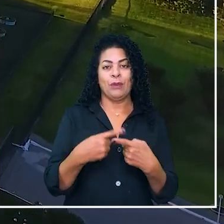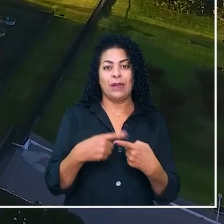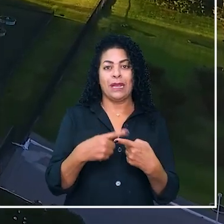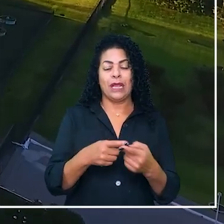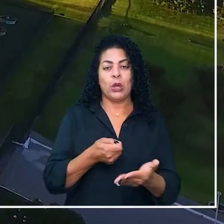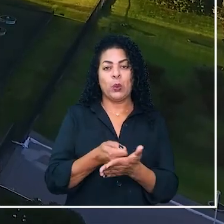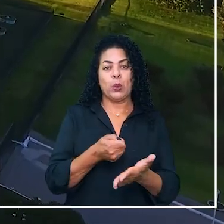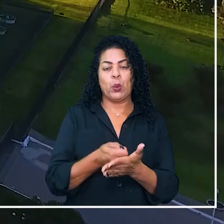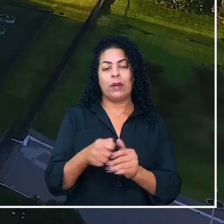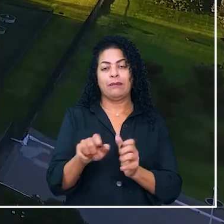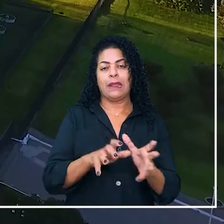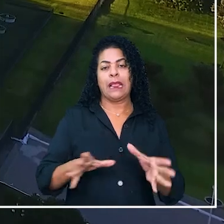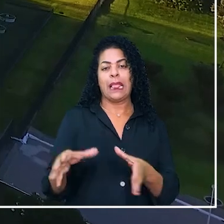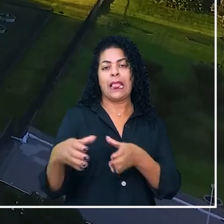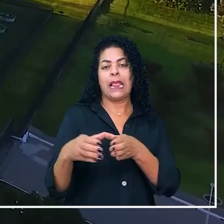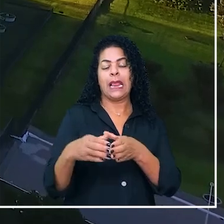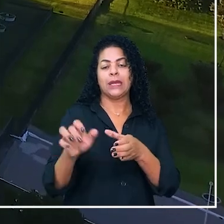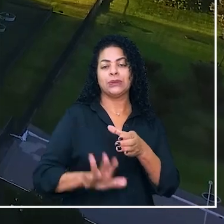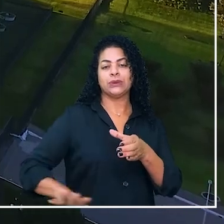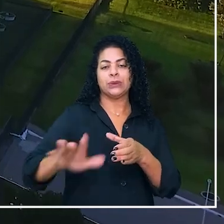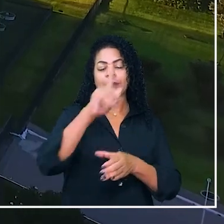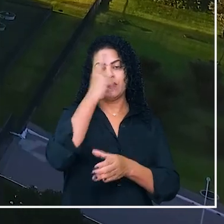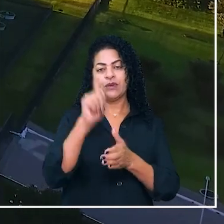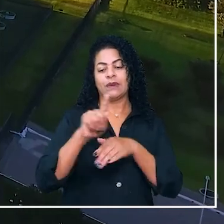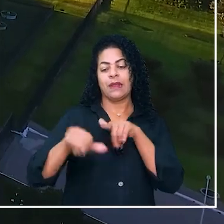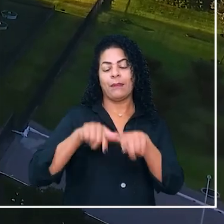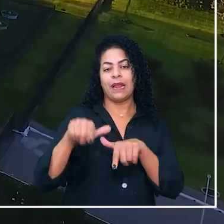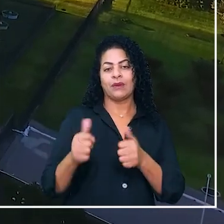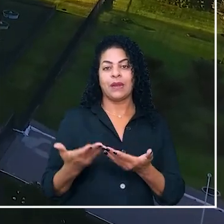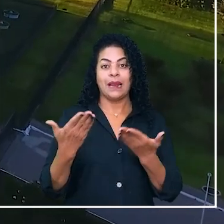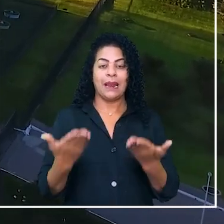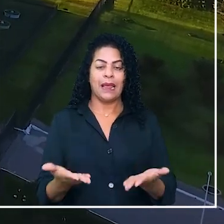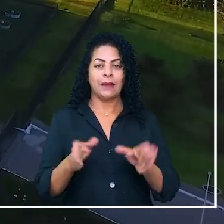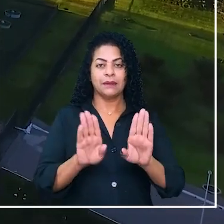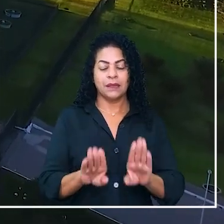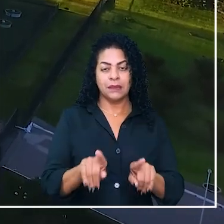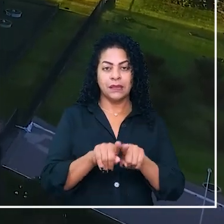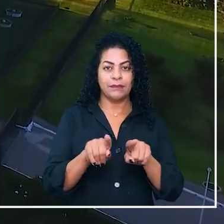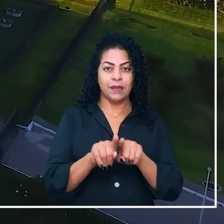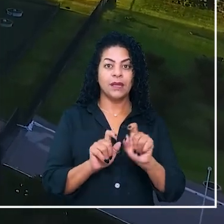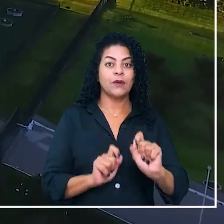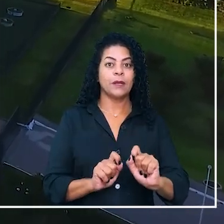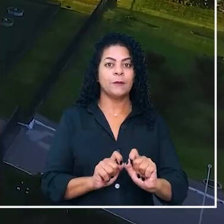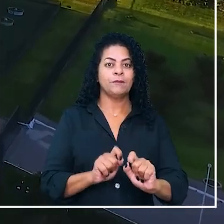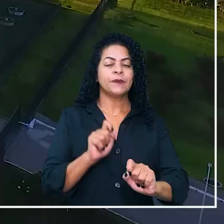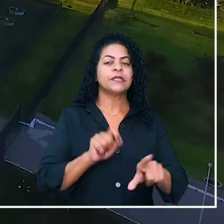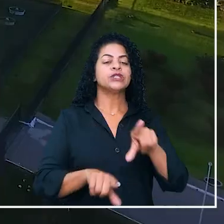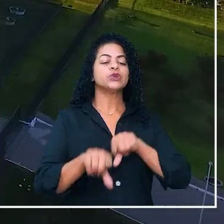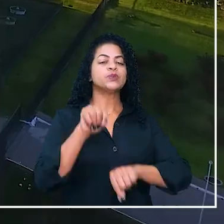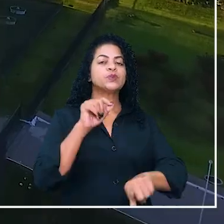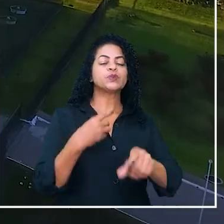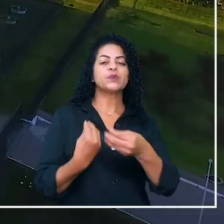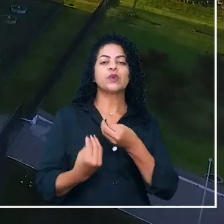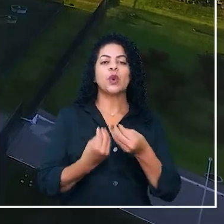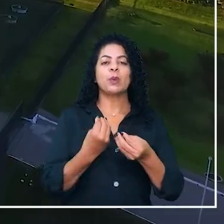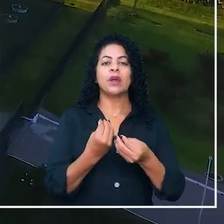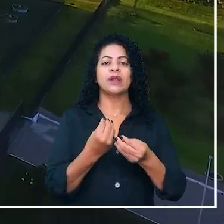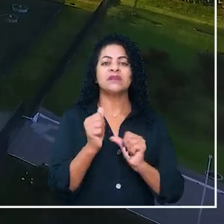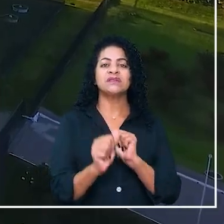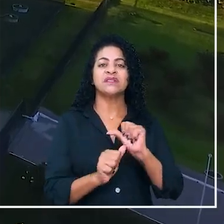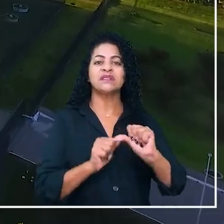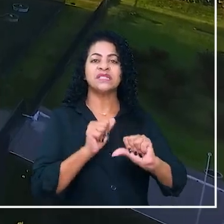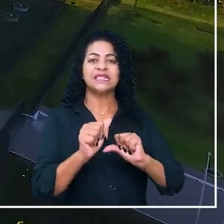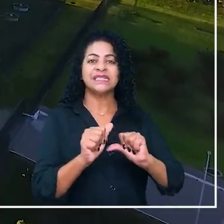instrumento de reforço da organização coletiva dos próprios trabalhadores, cabendo ao empregado a opção de filiação em troca